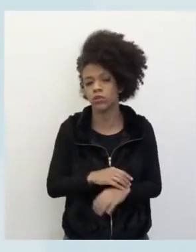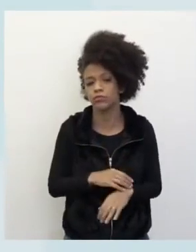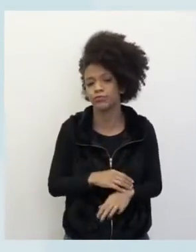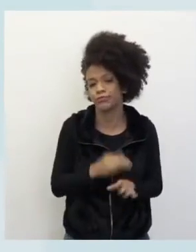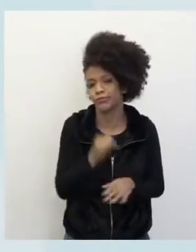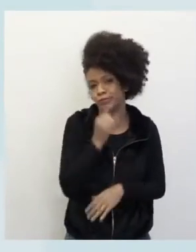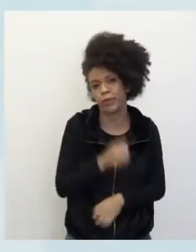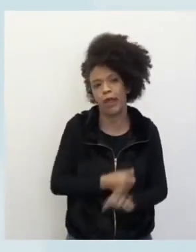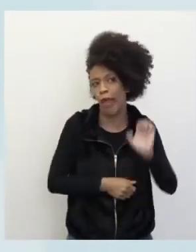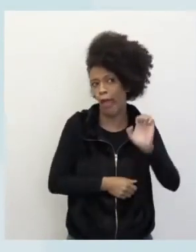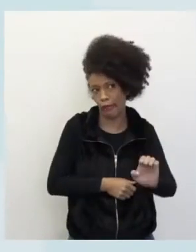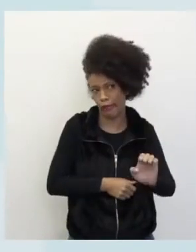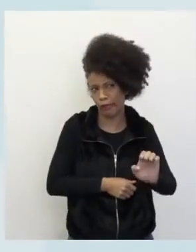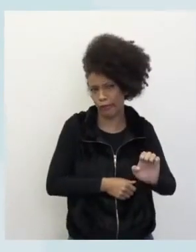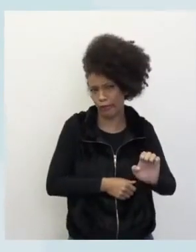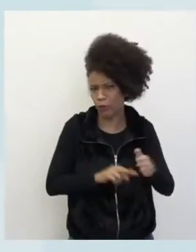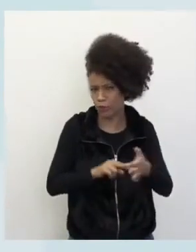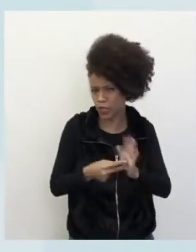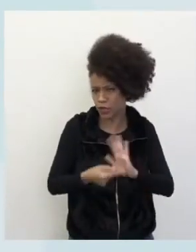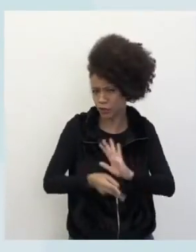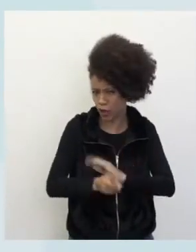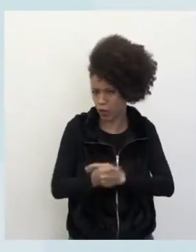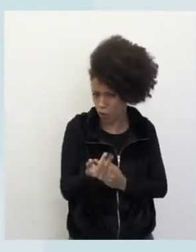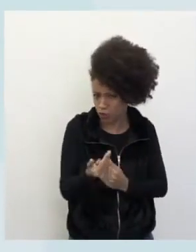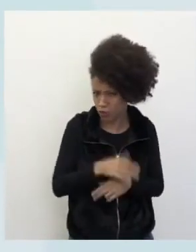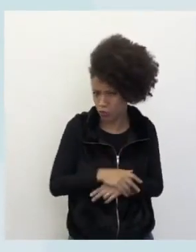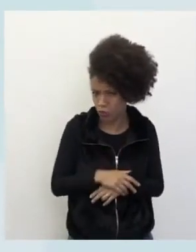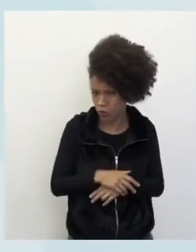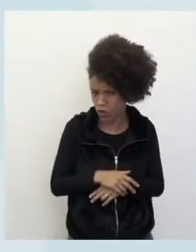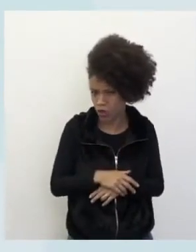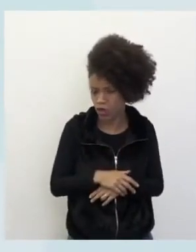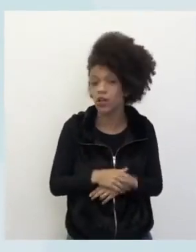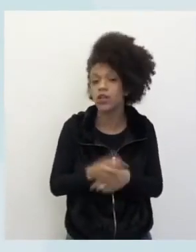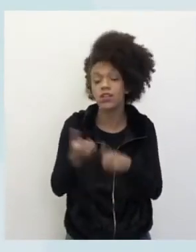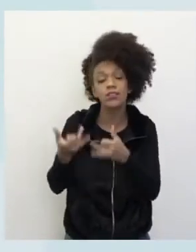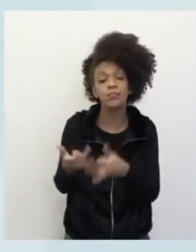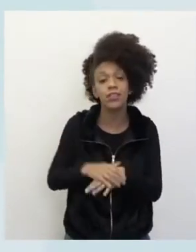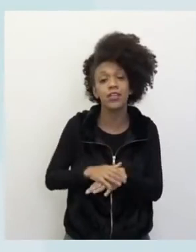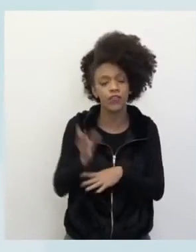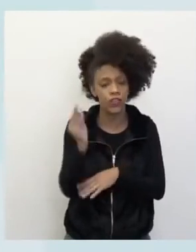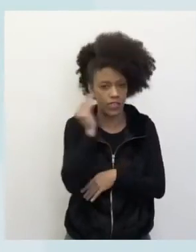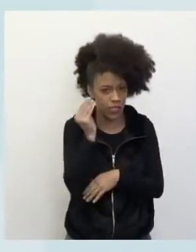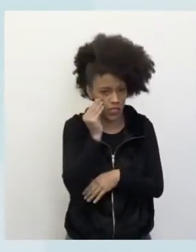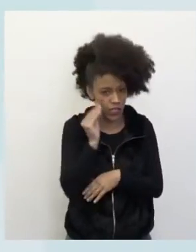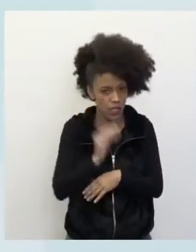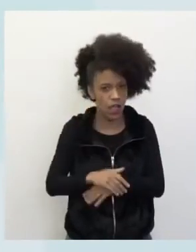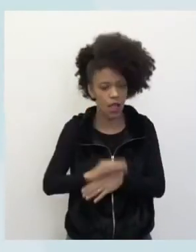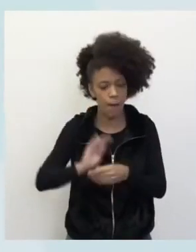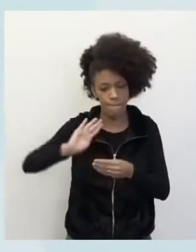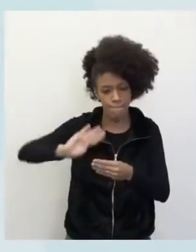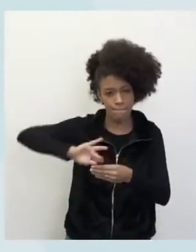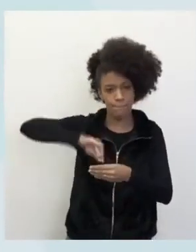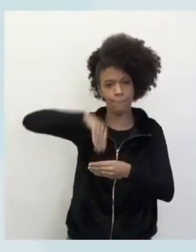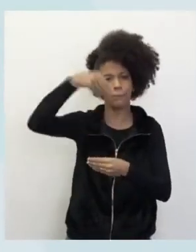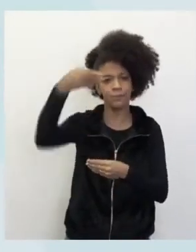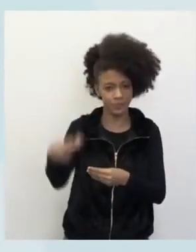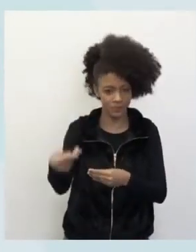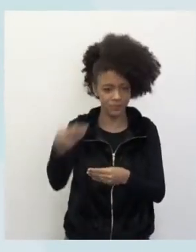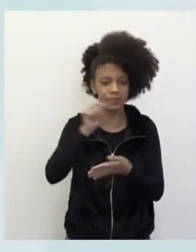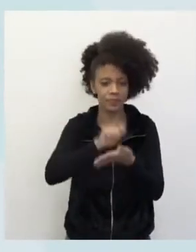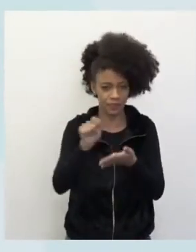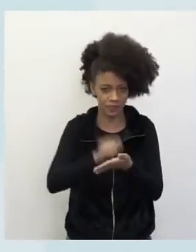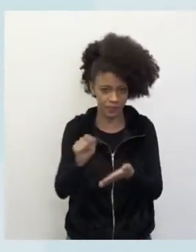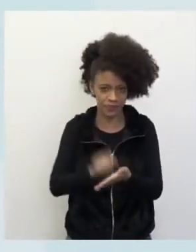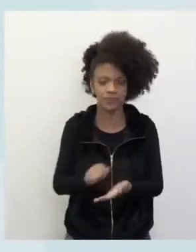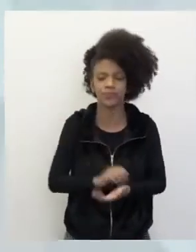que o sentido permanece? Justifique a sua resposta. Mauro, eles vão justificando e eu vou ali tentar passar a próxima página que eu escrevi aqui no Flip, tá bom?